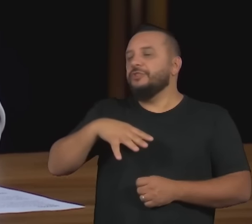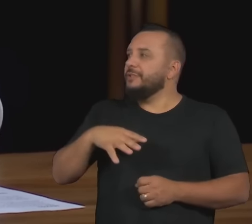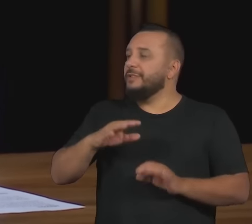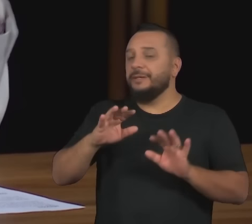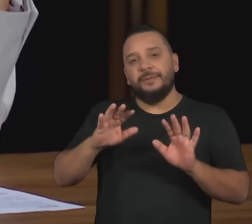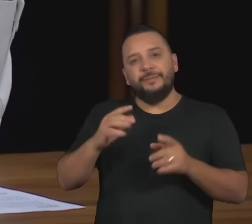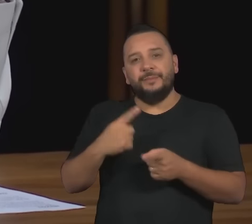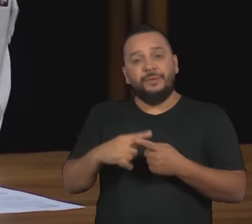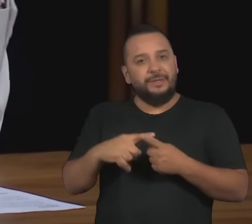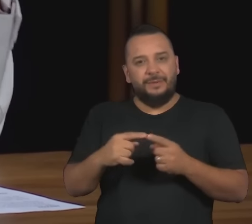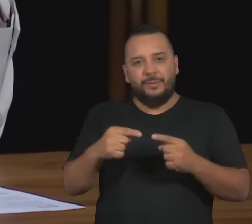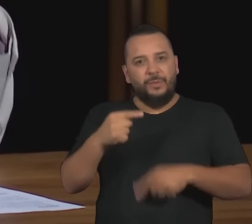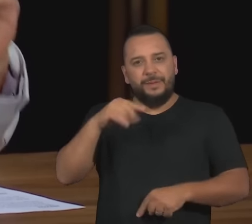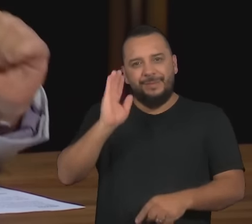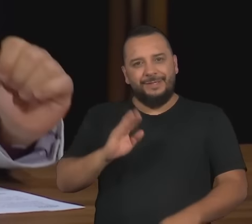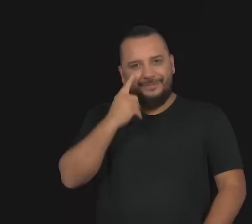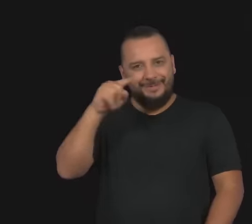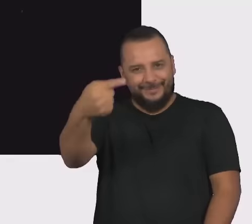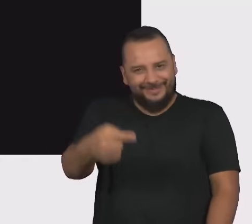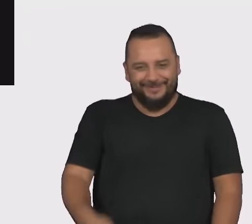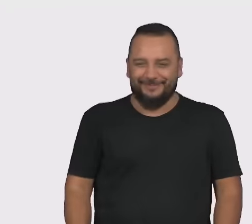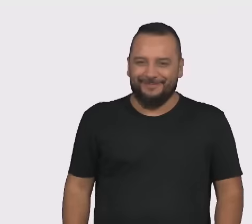está dizendo. Até mais.